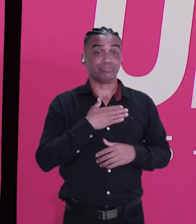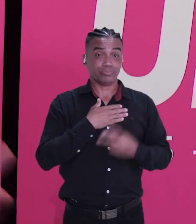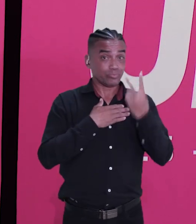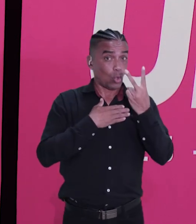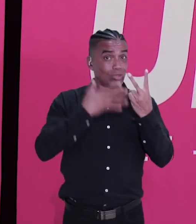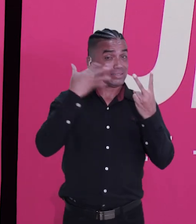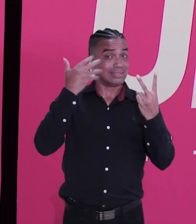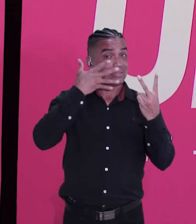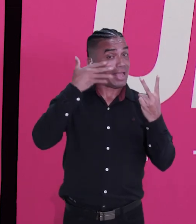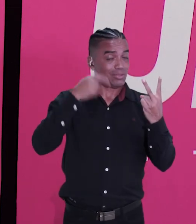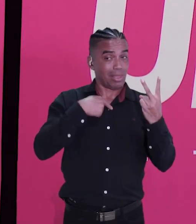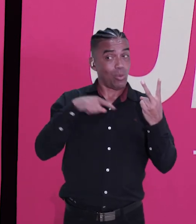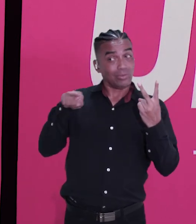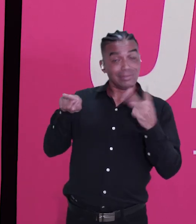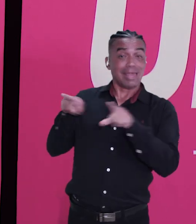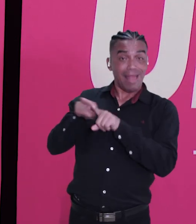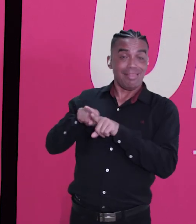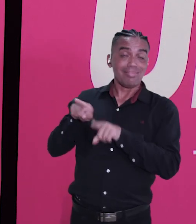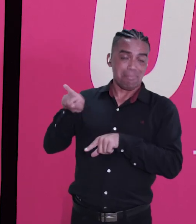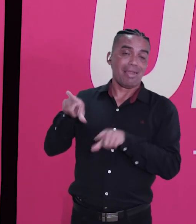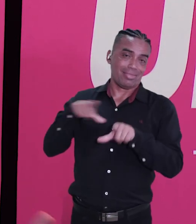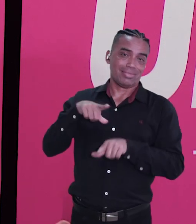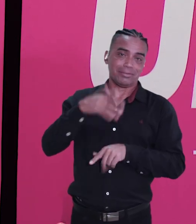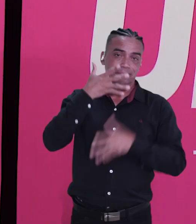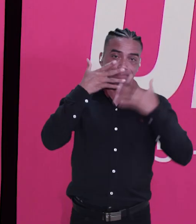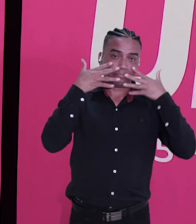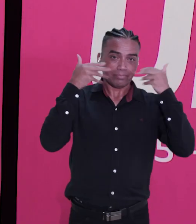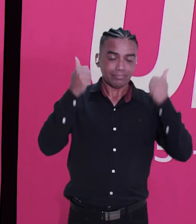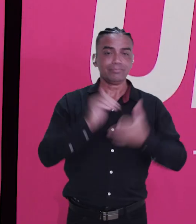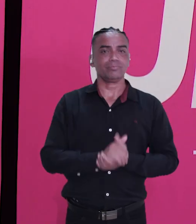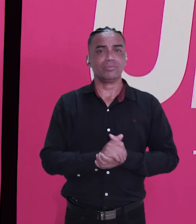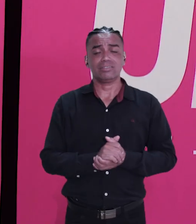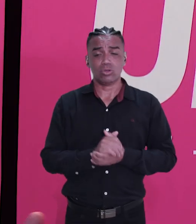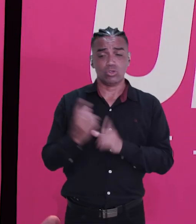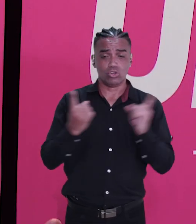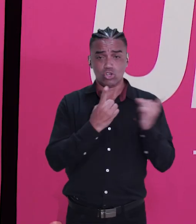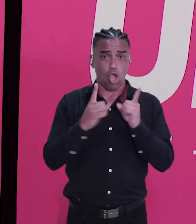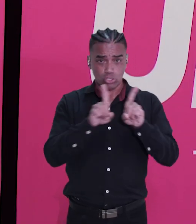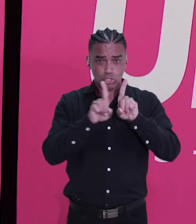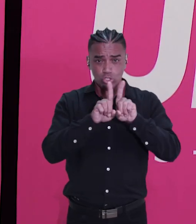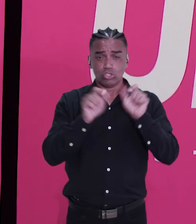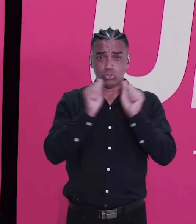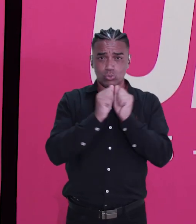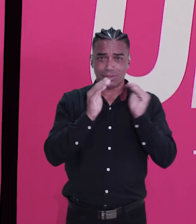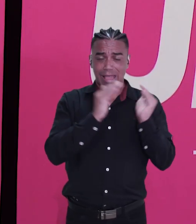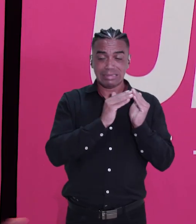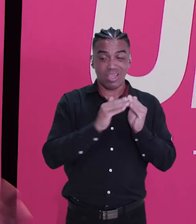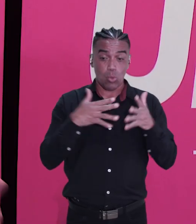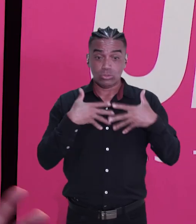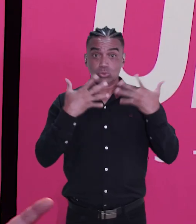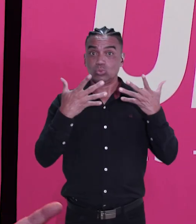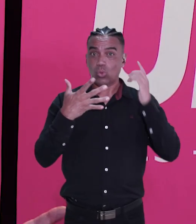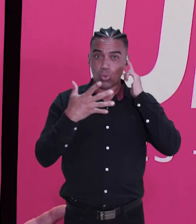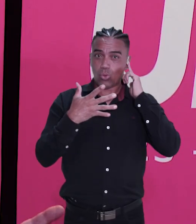Porque eu também tenho 2. E apesar da coabitação, né, que é uma coisa que sempre